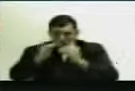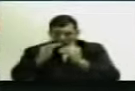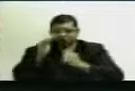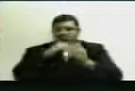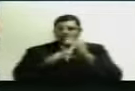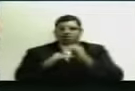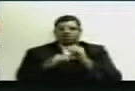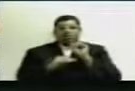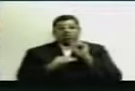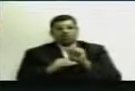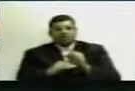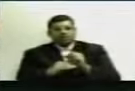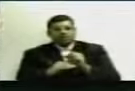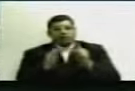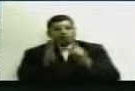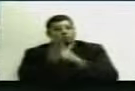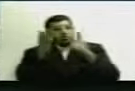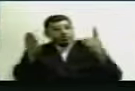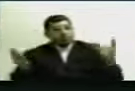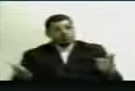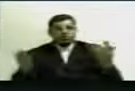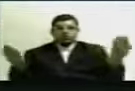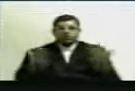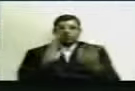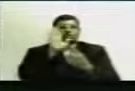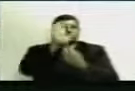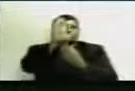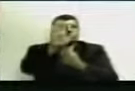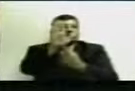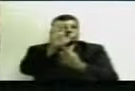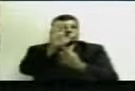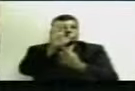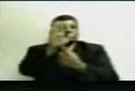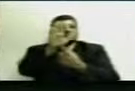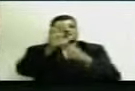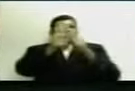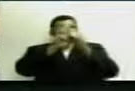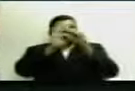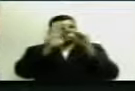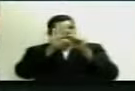Castro. O jornal A Crítica de hoje publica na sua capa: